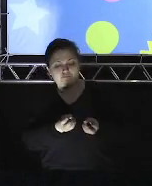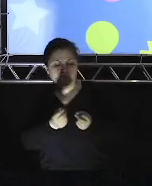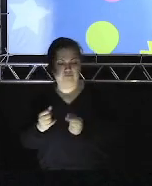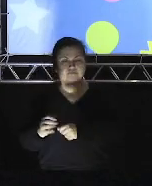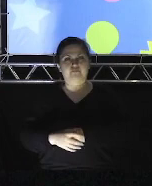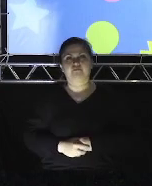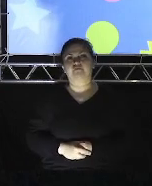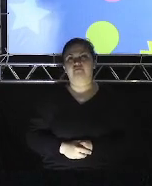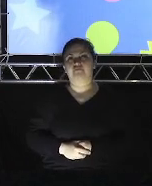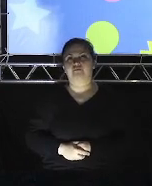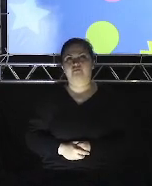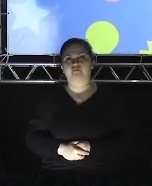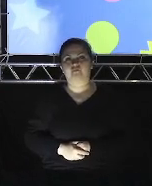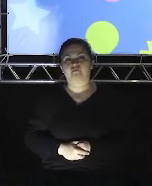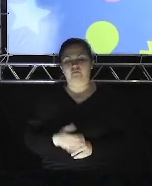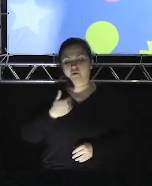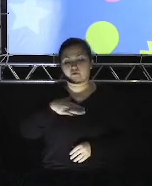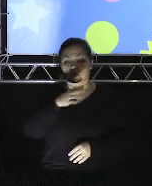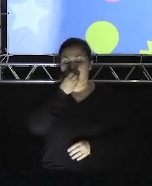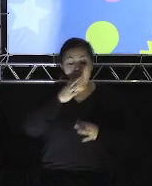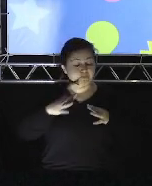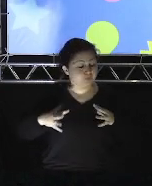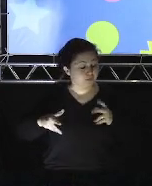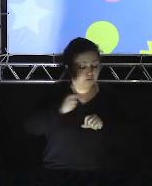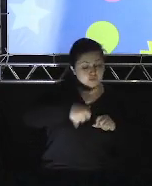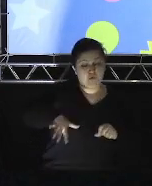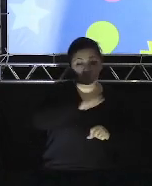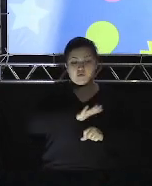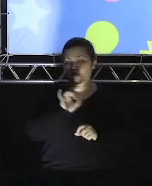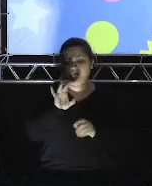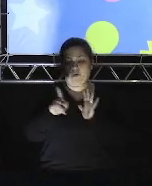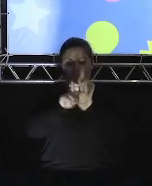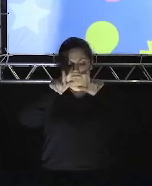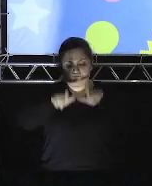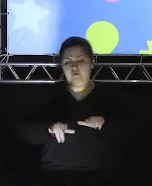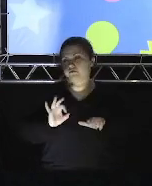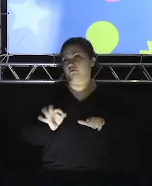quantificável. Vá para o bem do todo, né, e não o bem local.